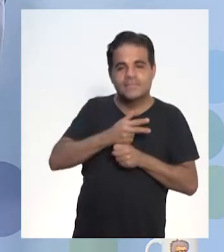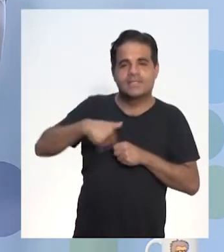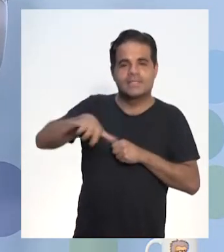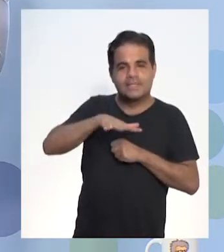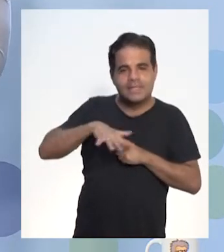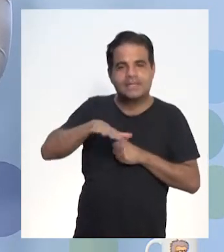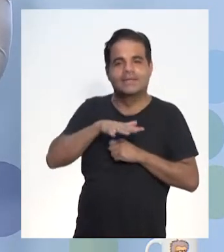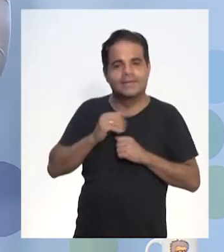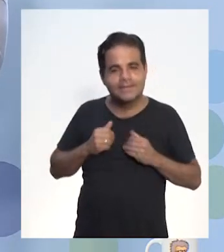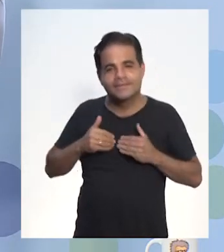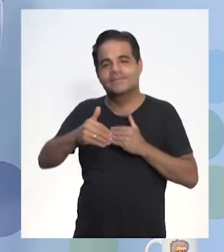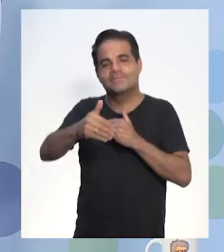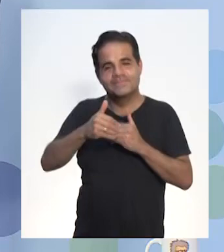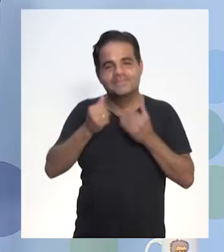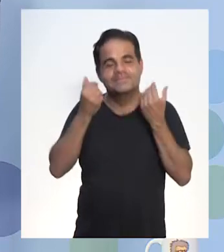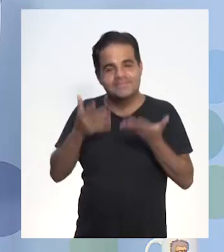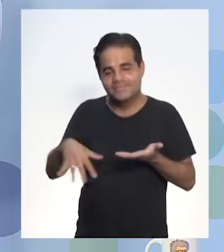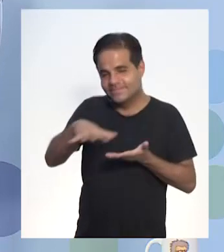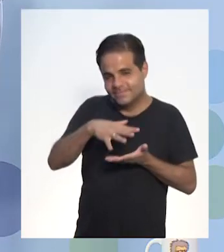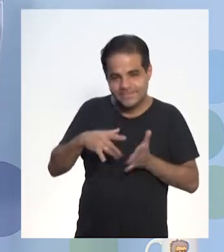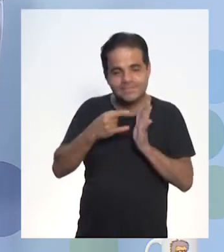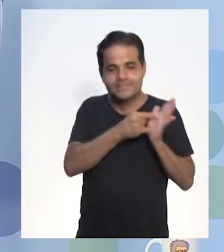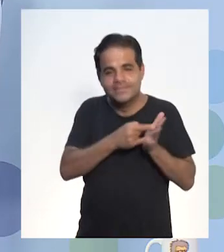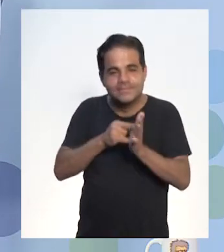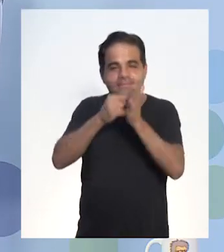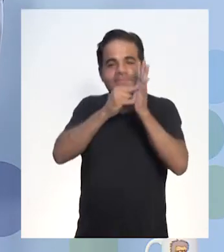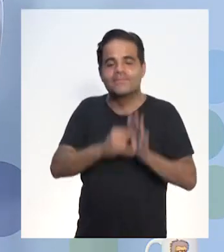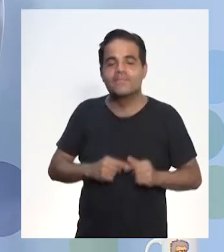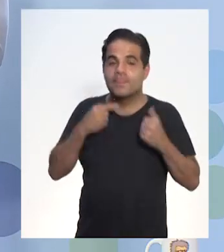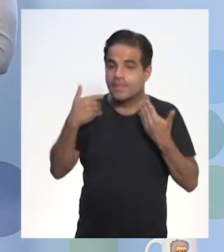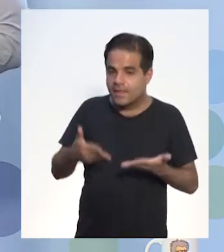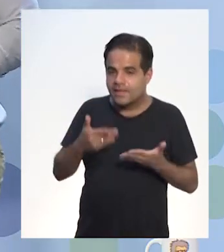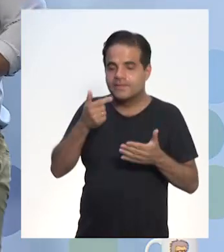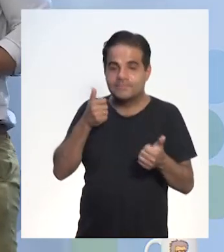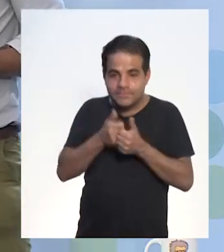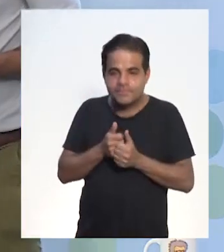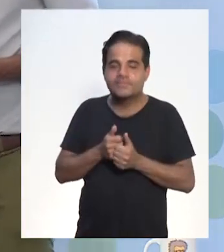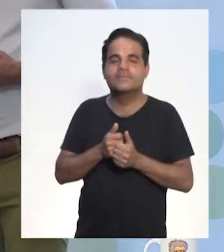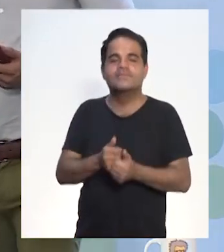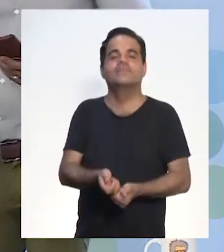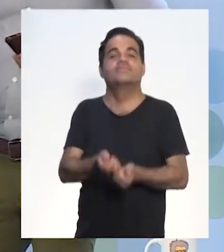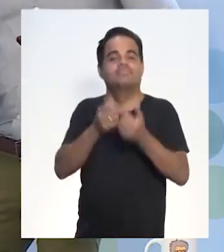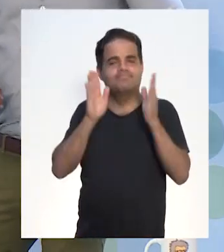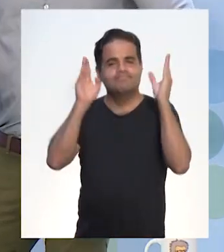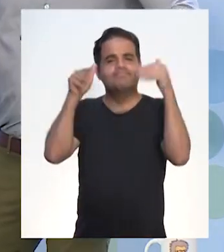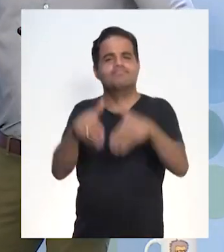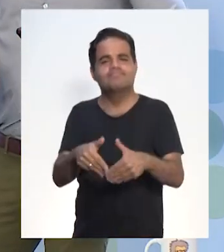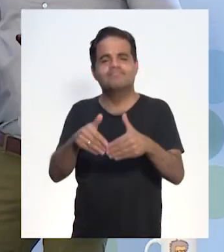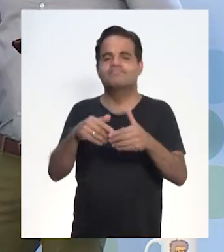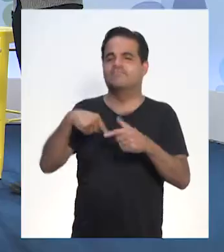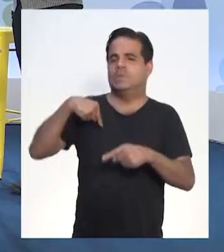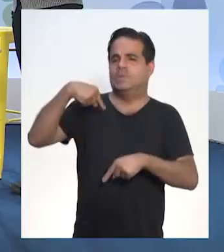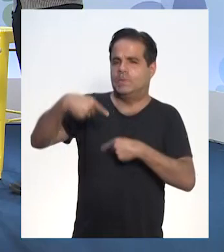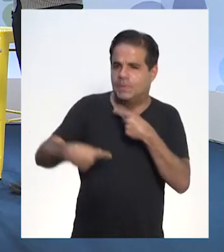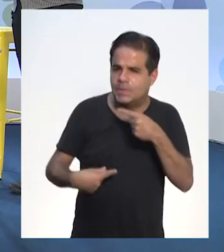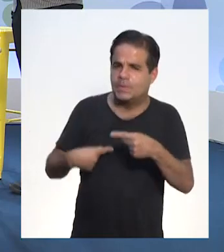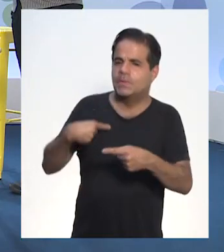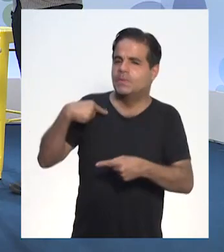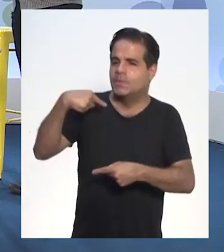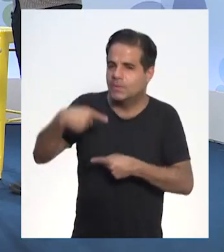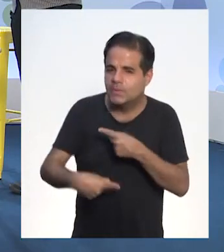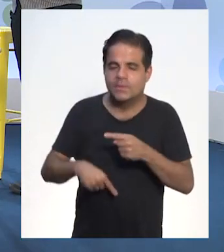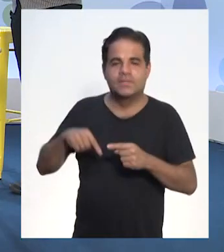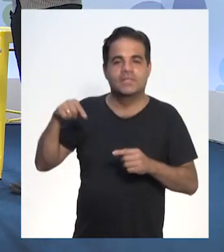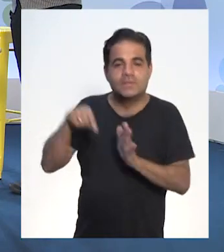do campo magnético aí gerando. Então, como próximo do ímã, né, tem maior concentração dessas linhas, né, mais intenso. Né, então,